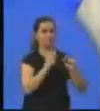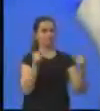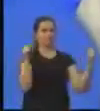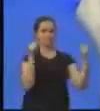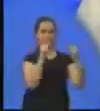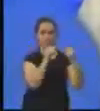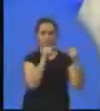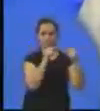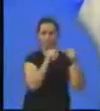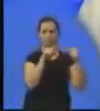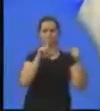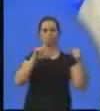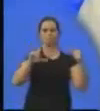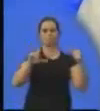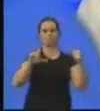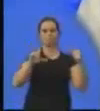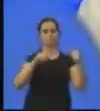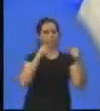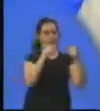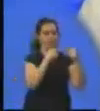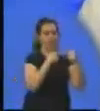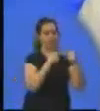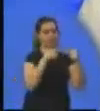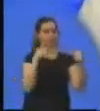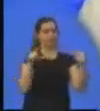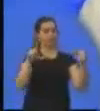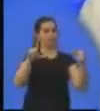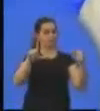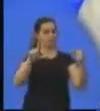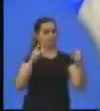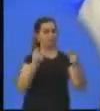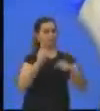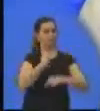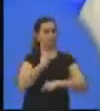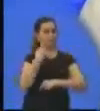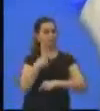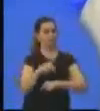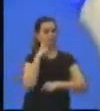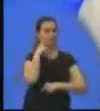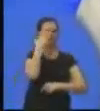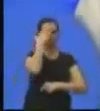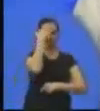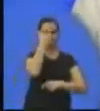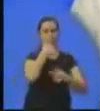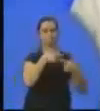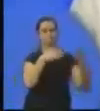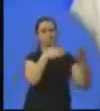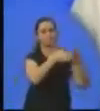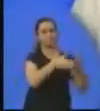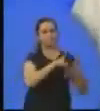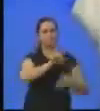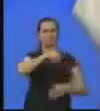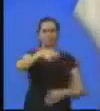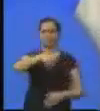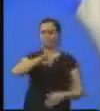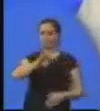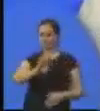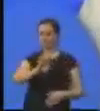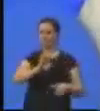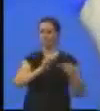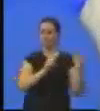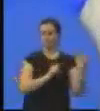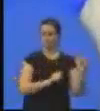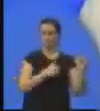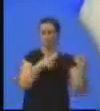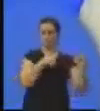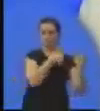perto de L. Então, eu estou chegando perto de um número. É esta a ideia de limite. Então, quando eu chego perto do A, a